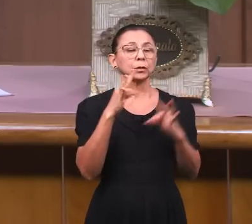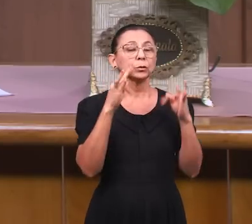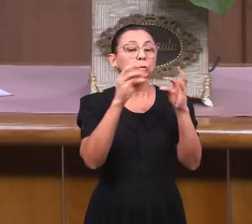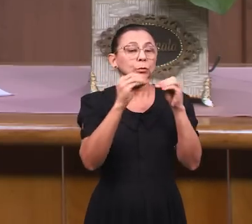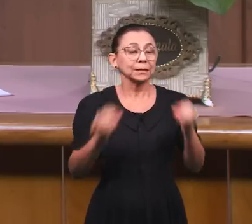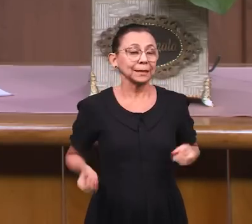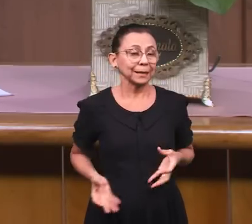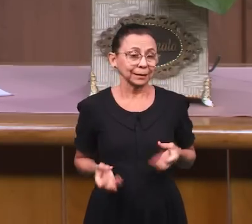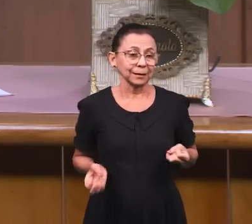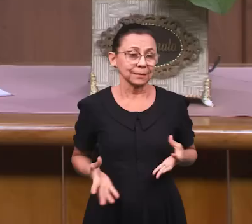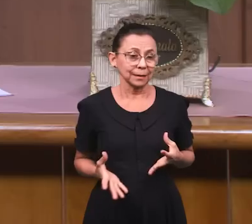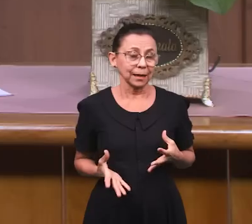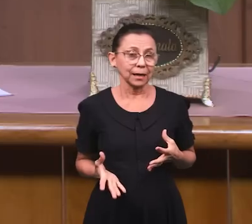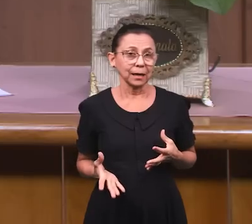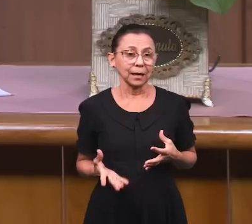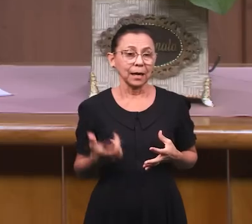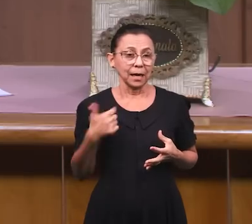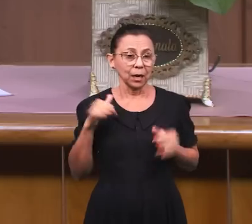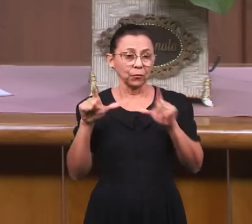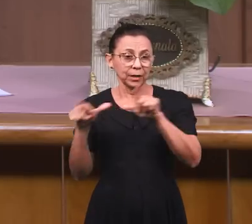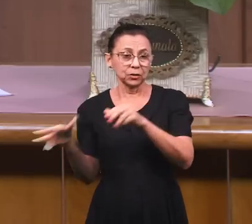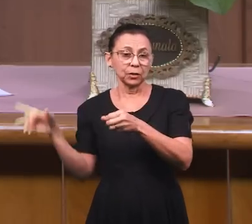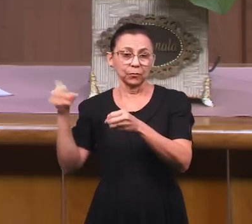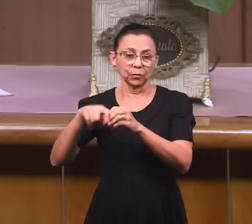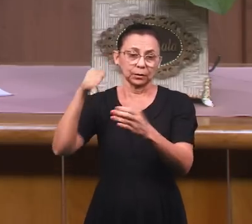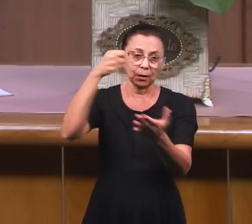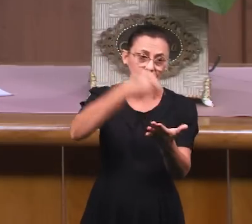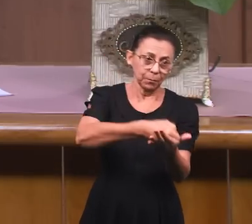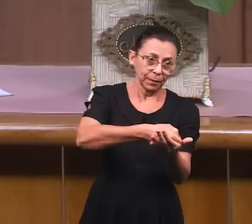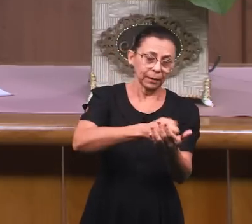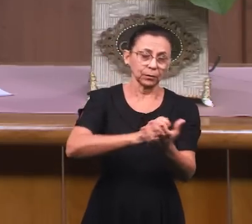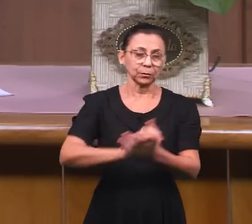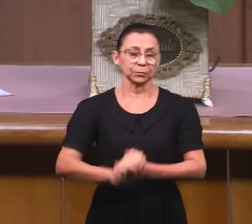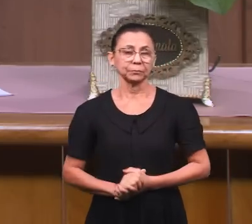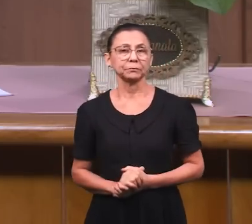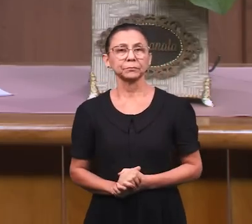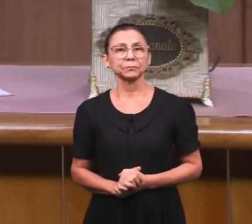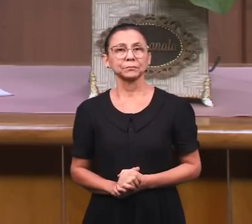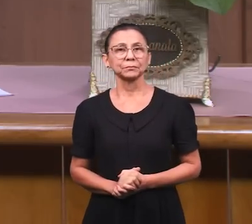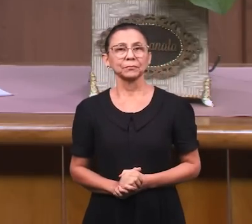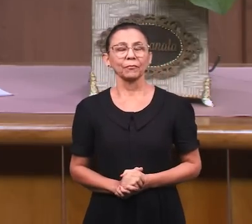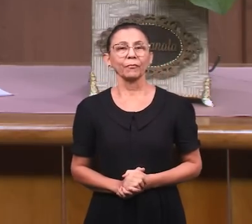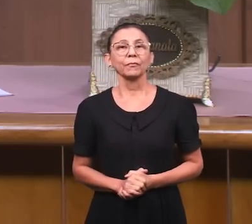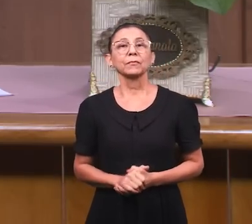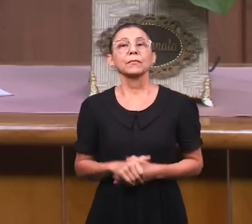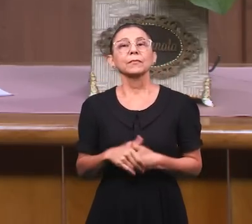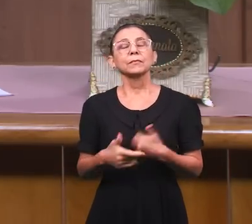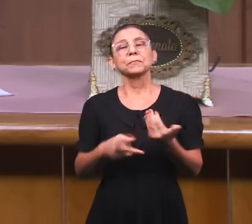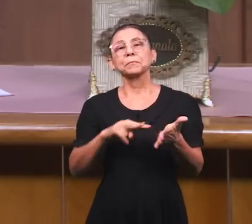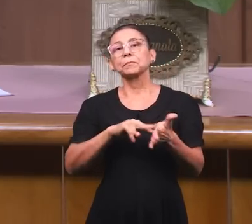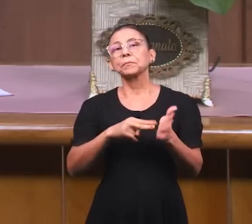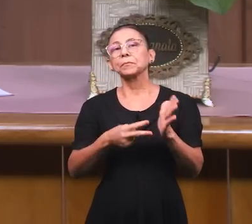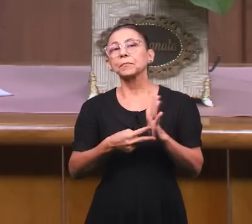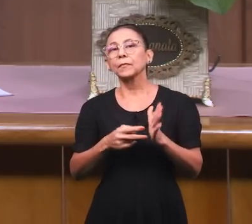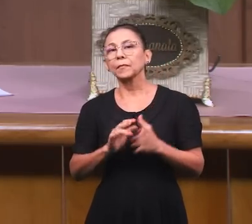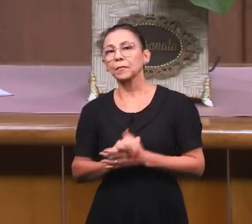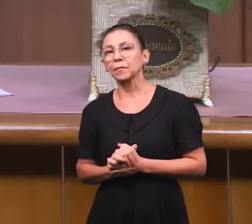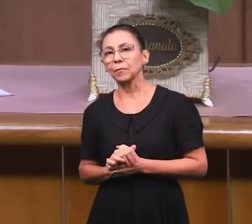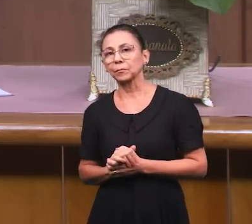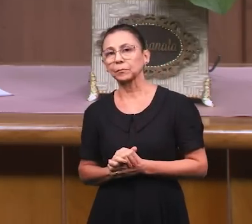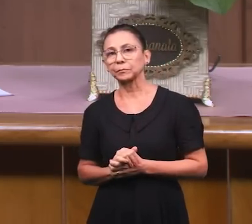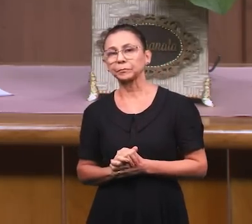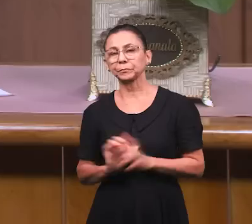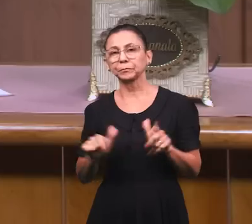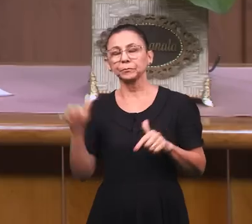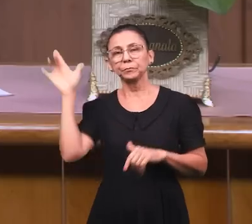Espírito Santo é que tem gastado conosco, né? Nós temos tantas necessidades, mas através dele, através da